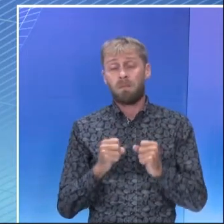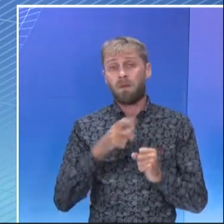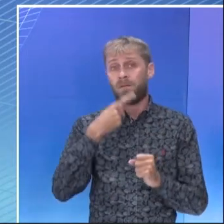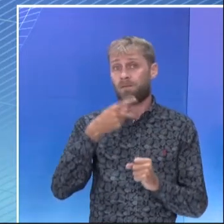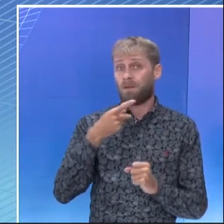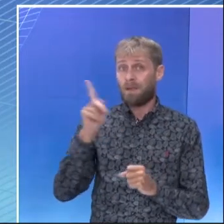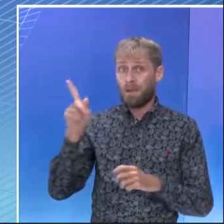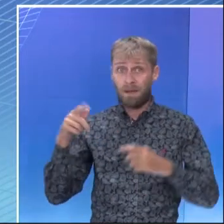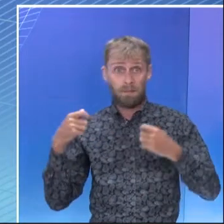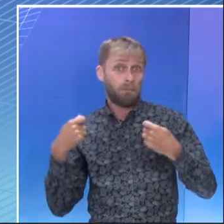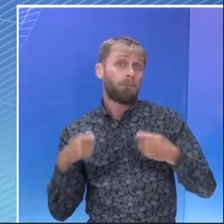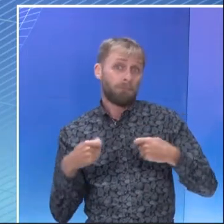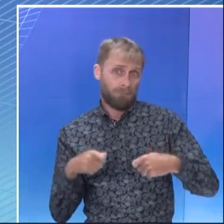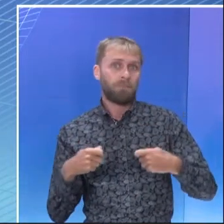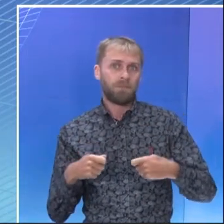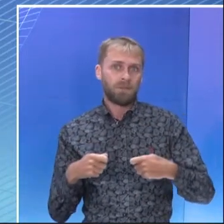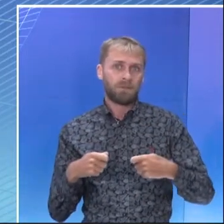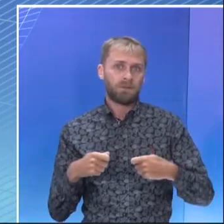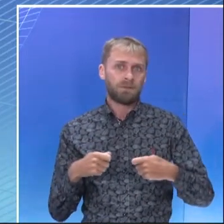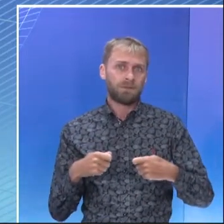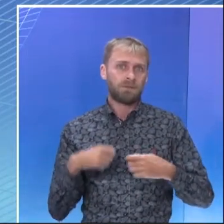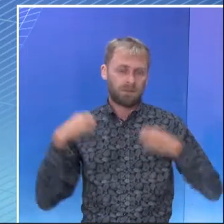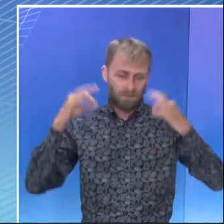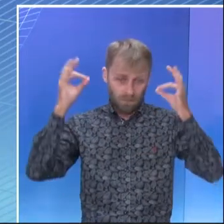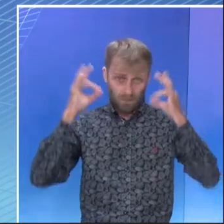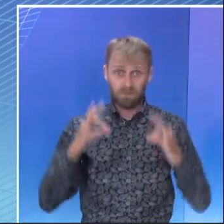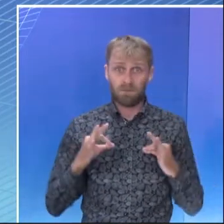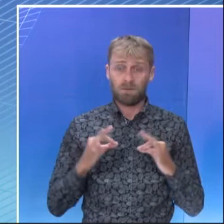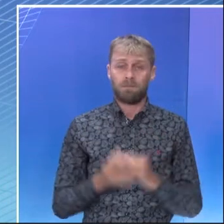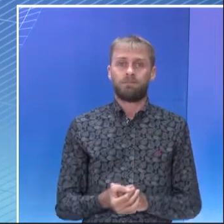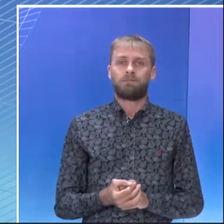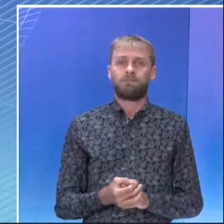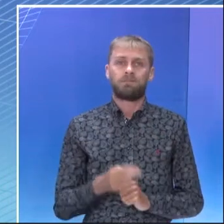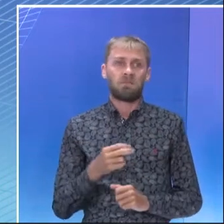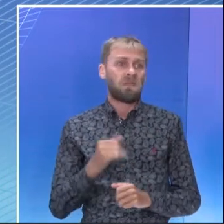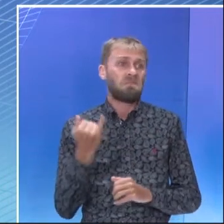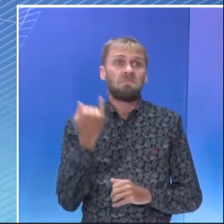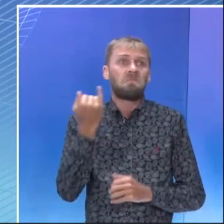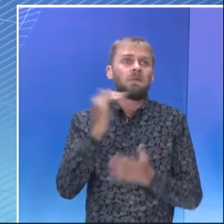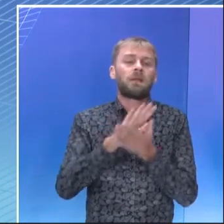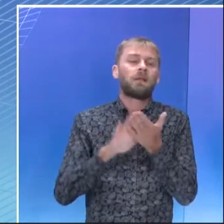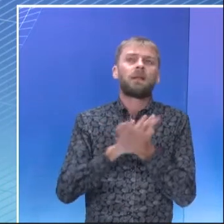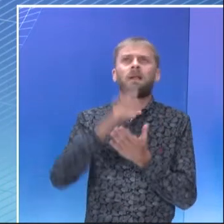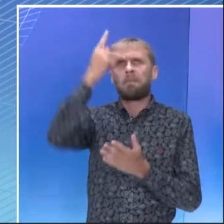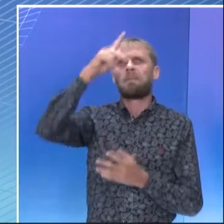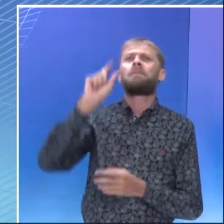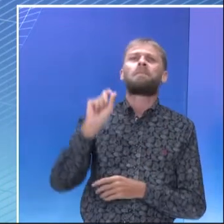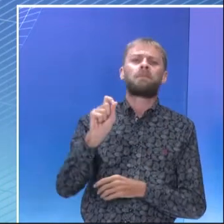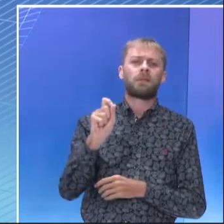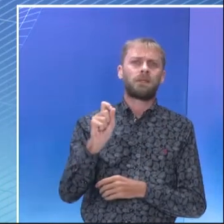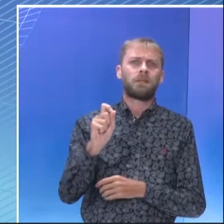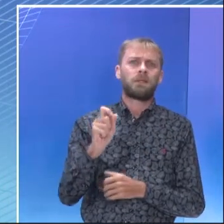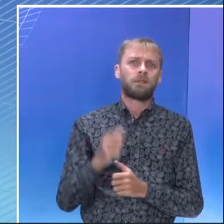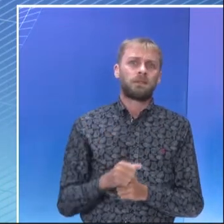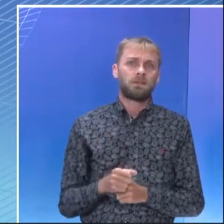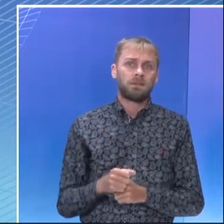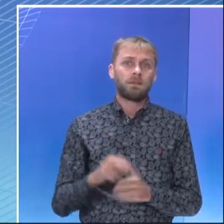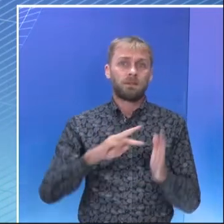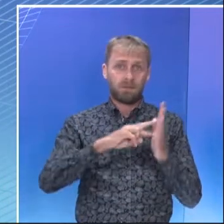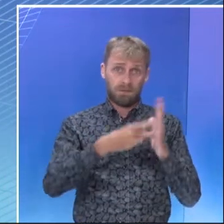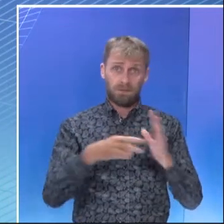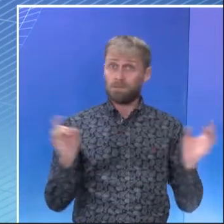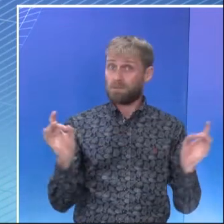up. Você, né, deveria se vestir. Não importa para quê. A frase ela tem um